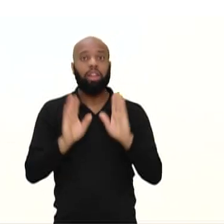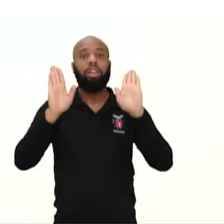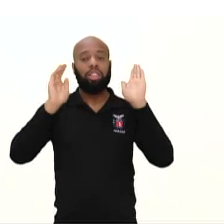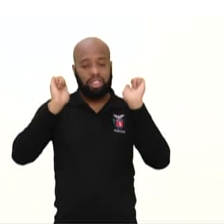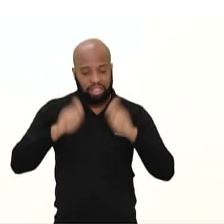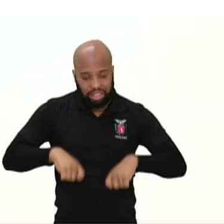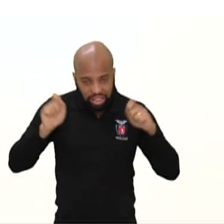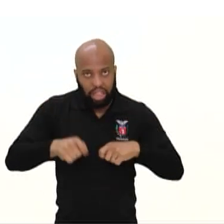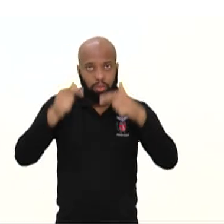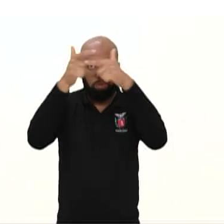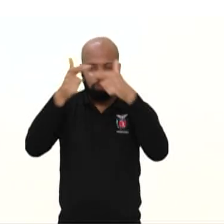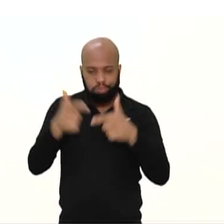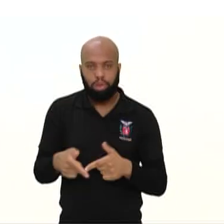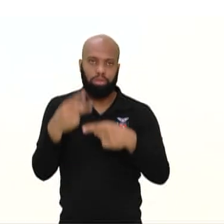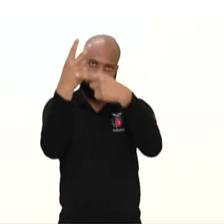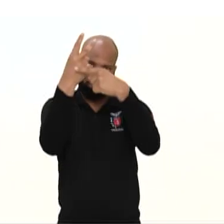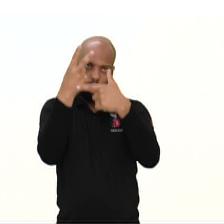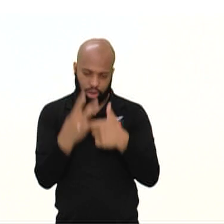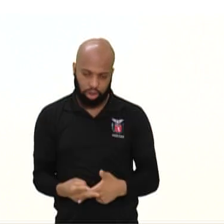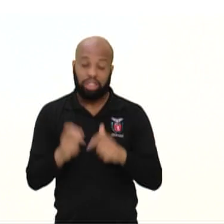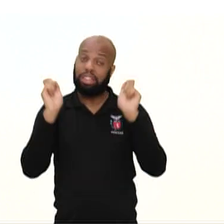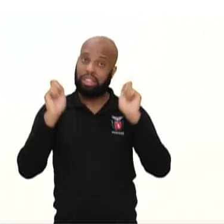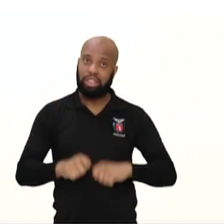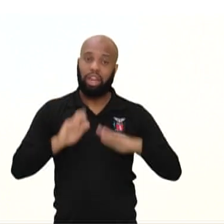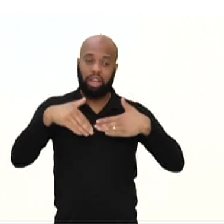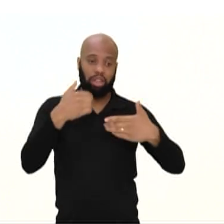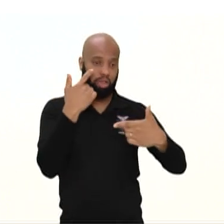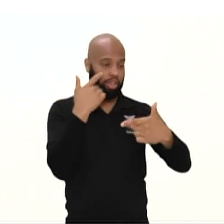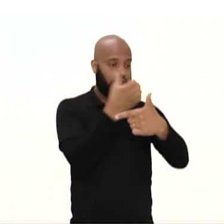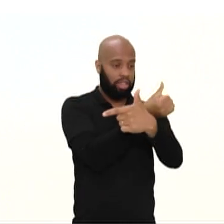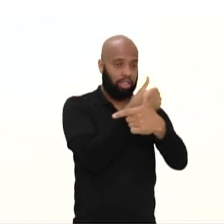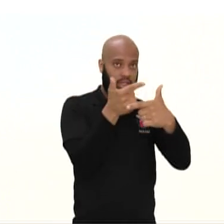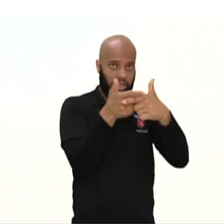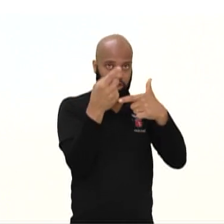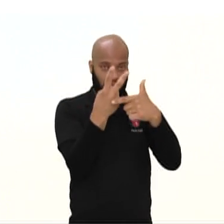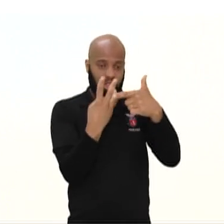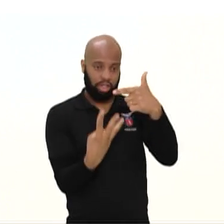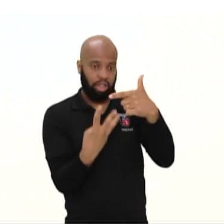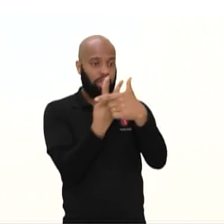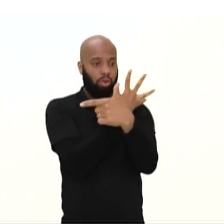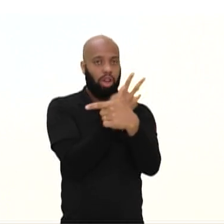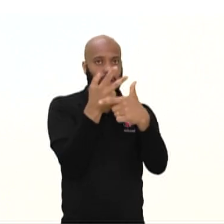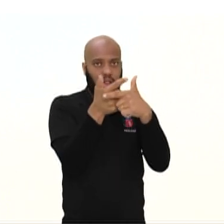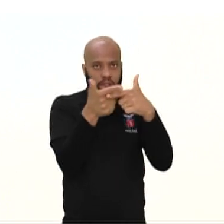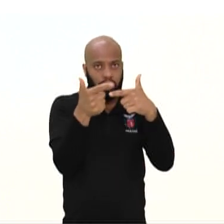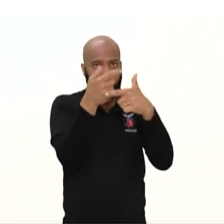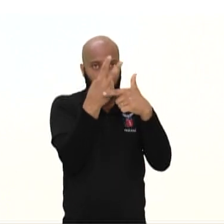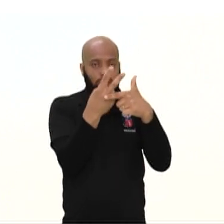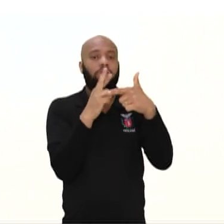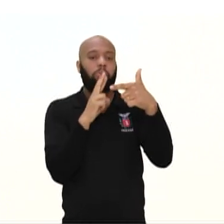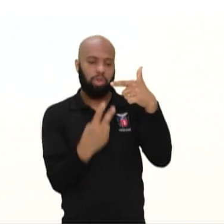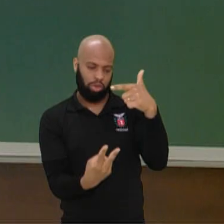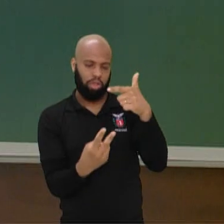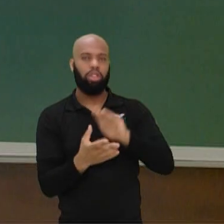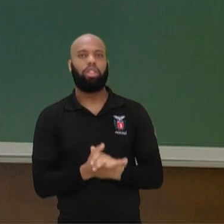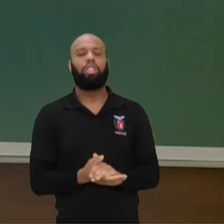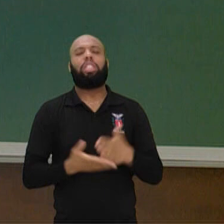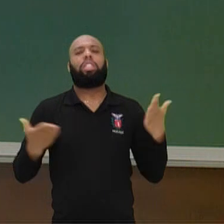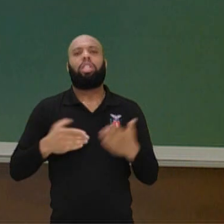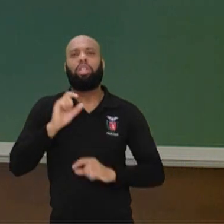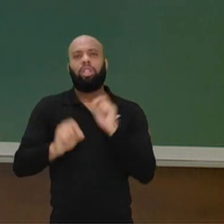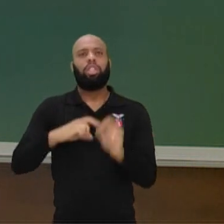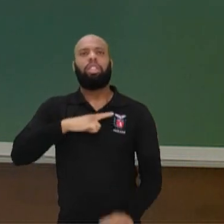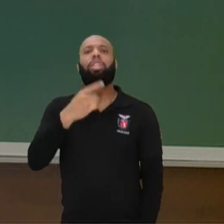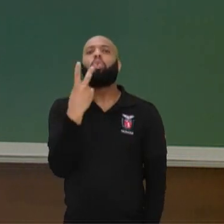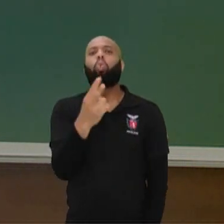os coeficientes por 2. Então, 6 dividido por 2 é 3, 4 dividido por 2 é 2. E aqui, então, as